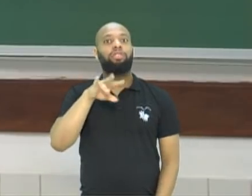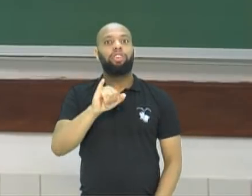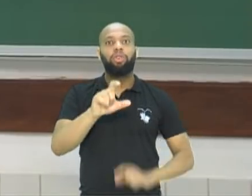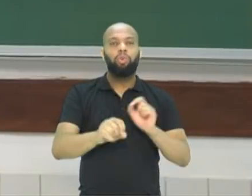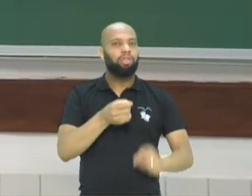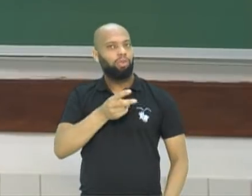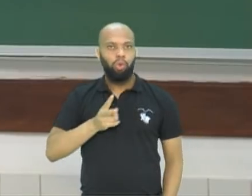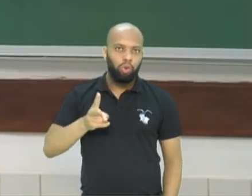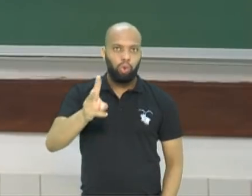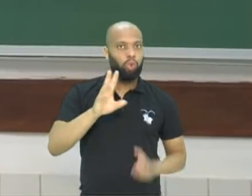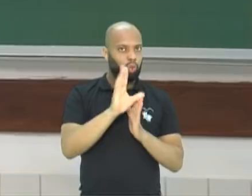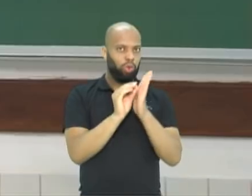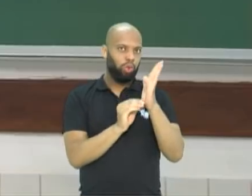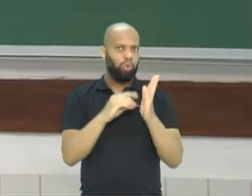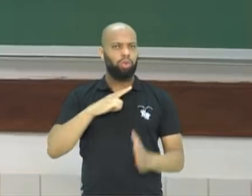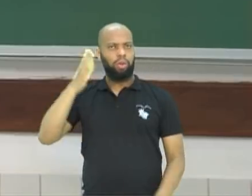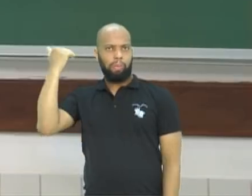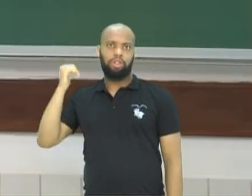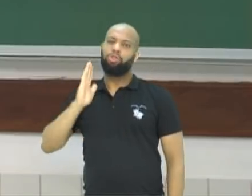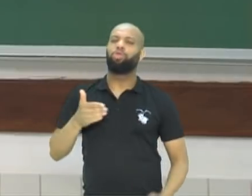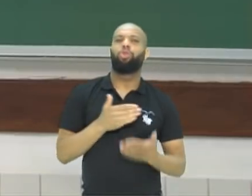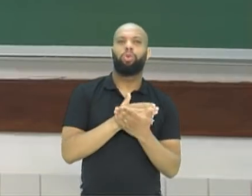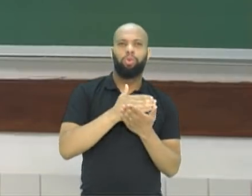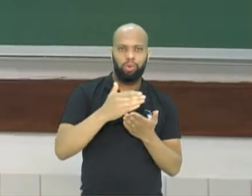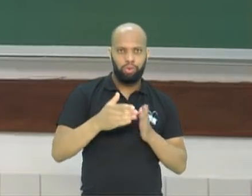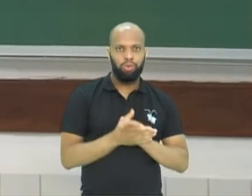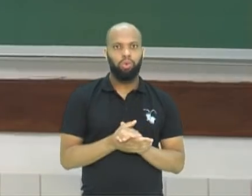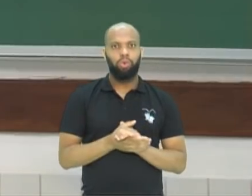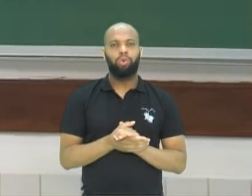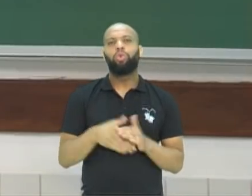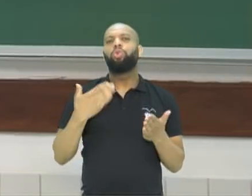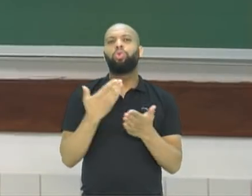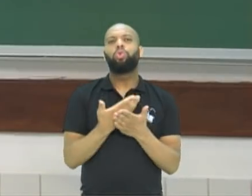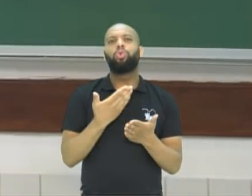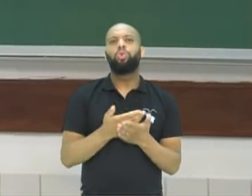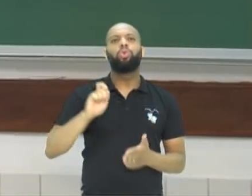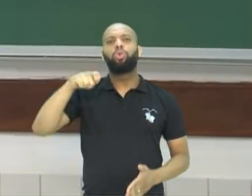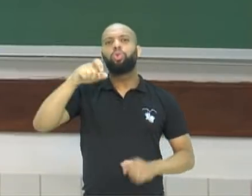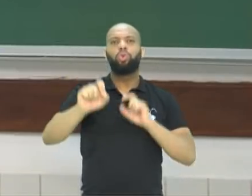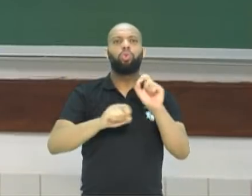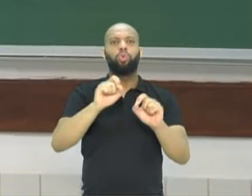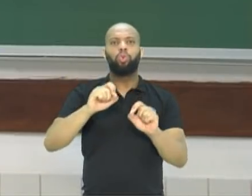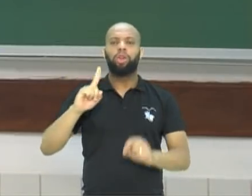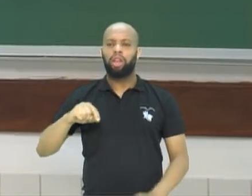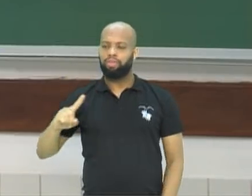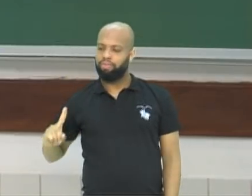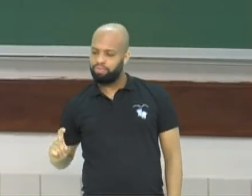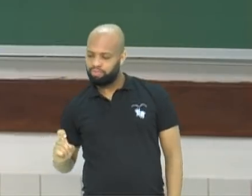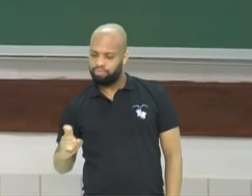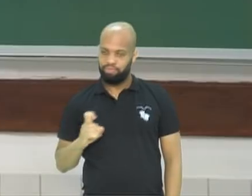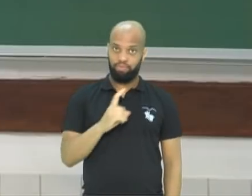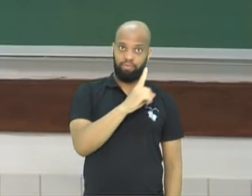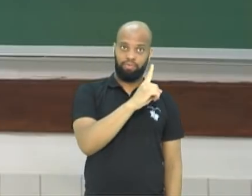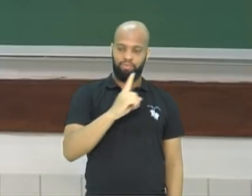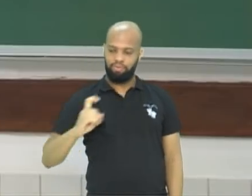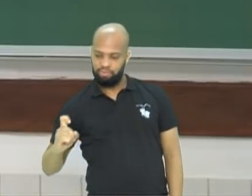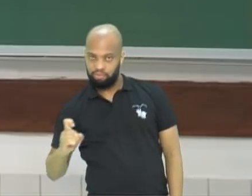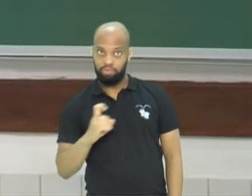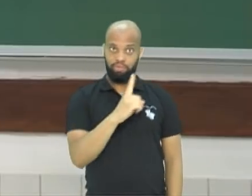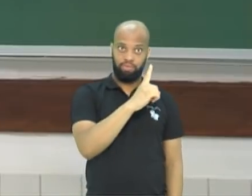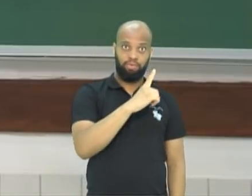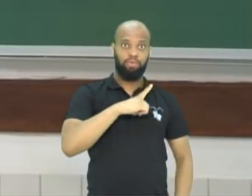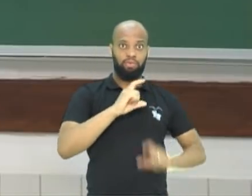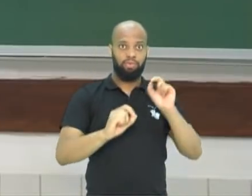dar continuidade ao que nós vimos na aula anterior, quando nós falamos sobre o evolucionismo, onde nós teremos